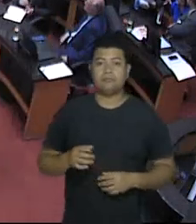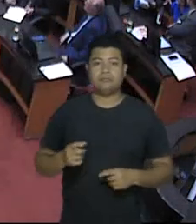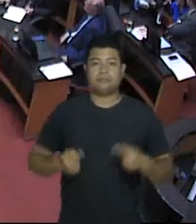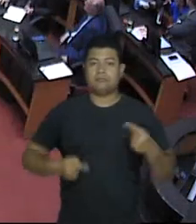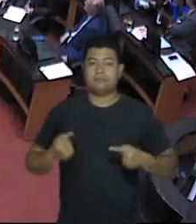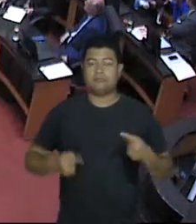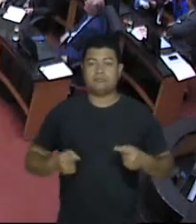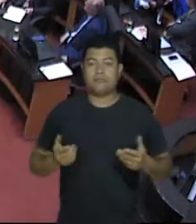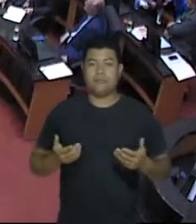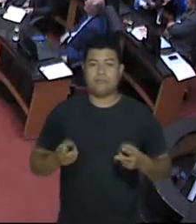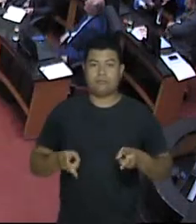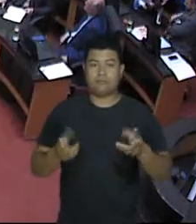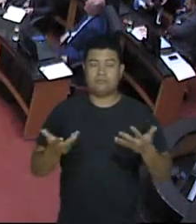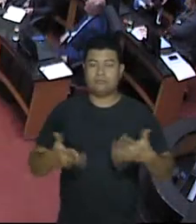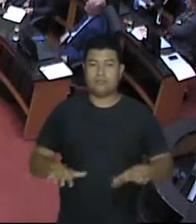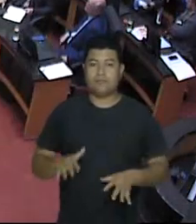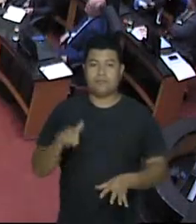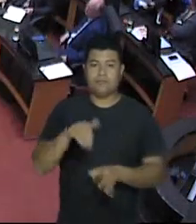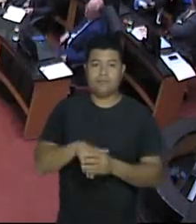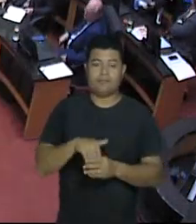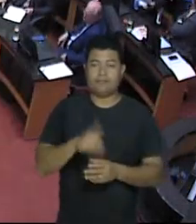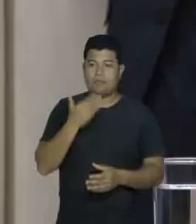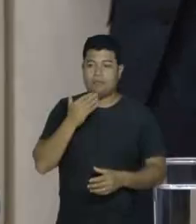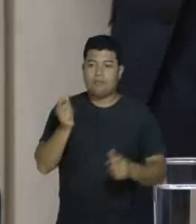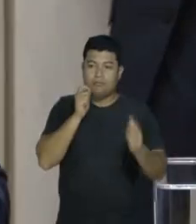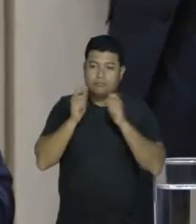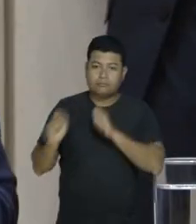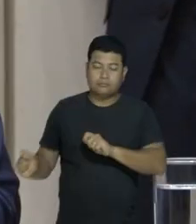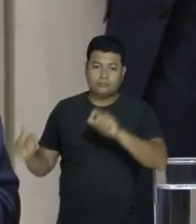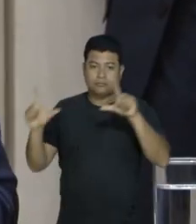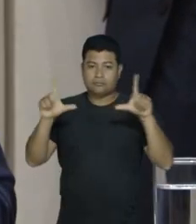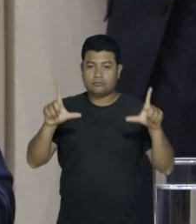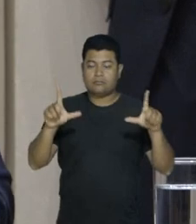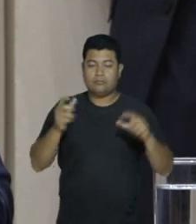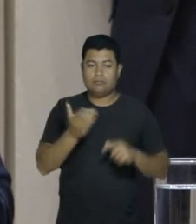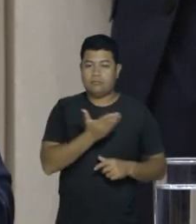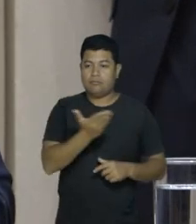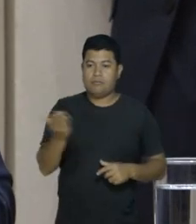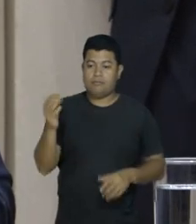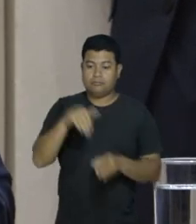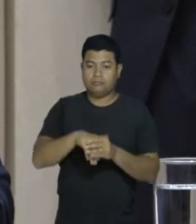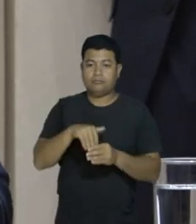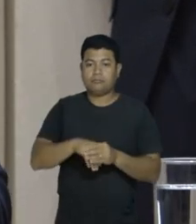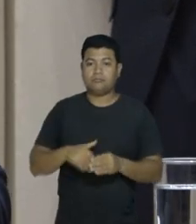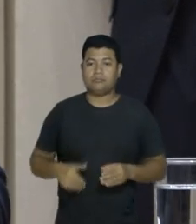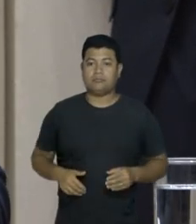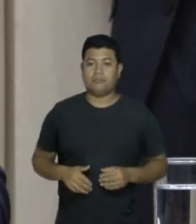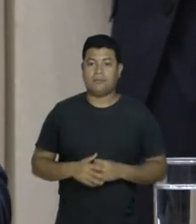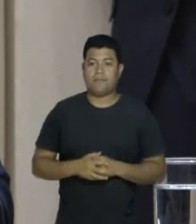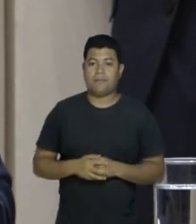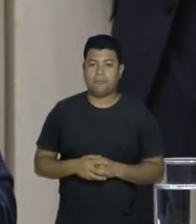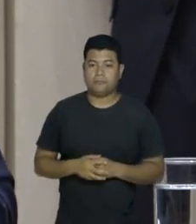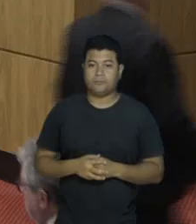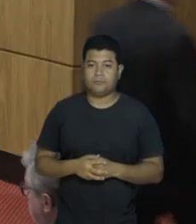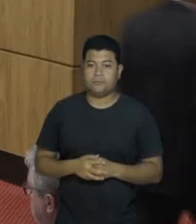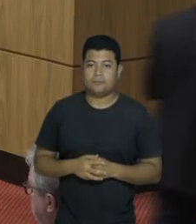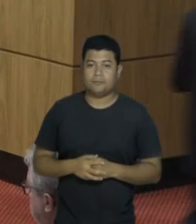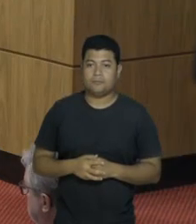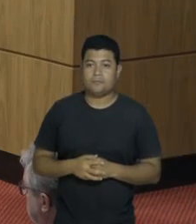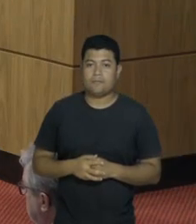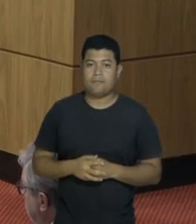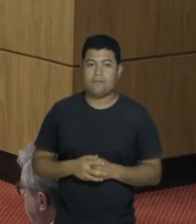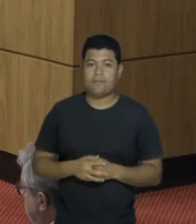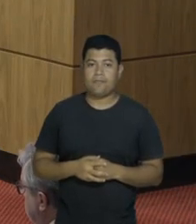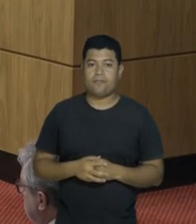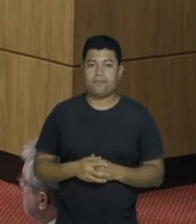em votação, peço assessoria que abra o sistema para que os senhores e a senhora deputada possam exercer seu direito de voto.